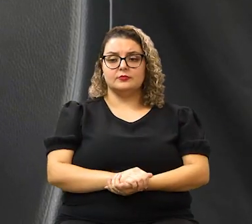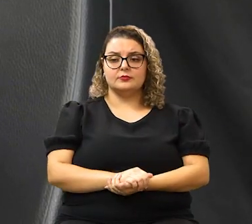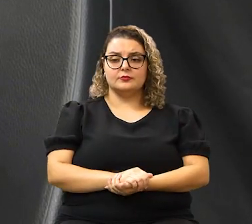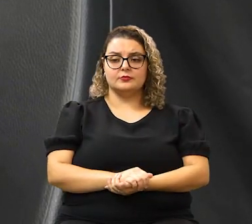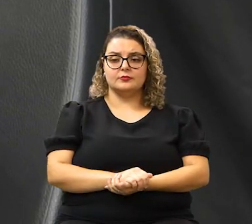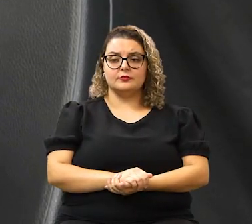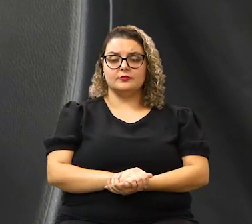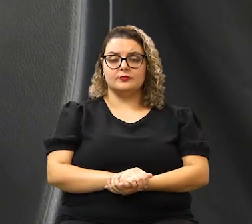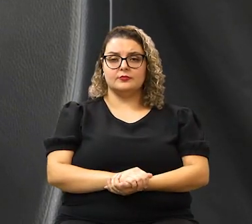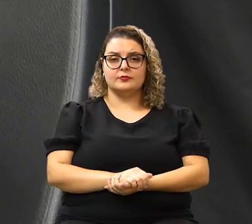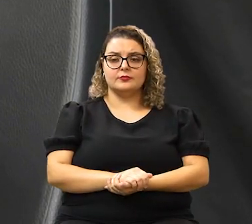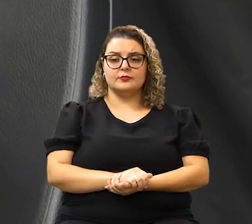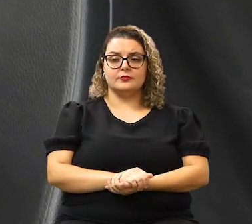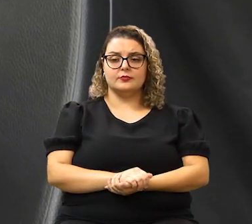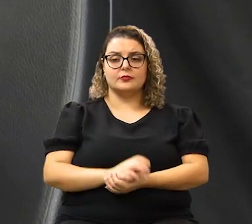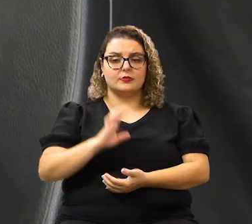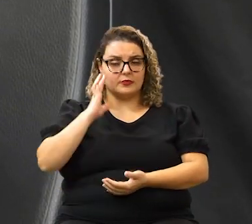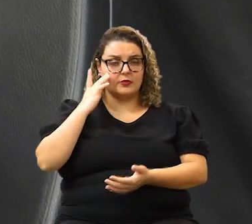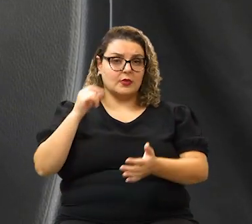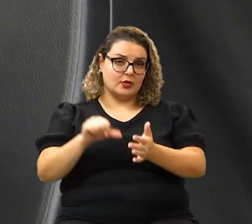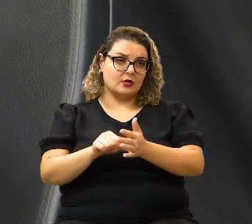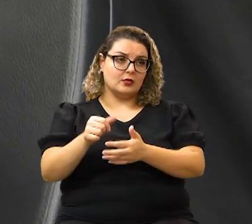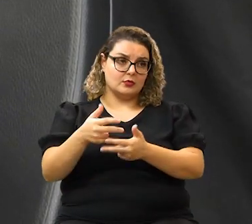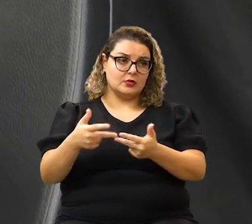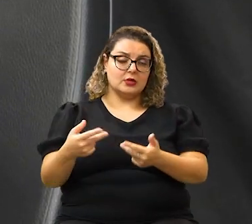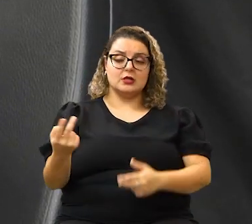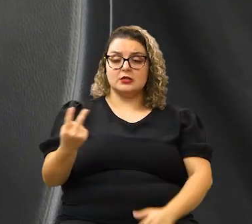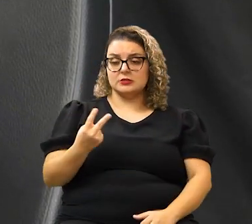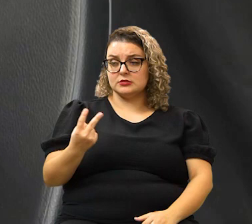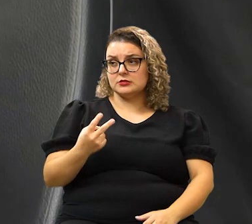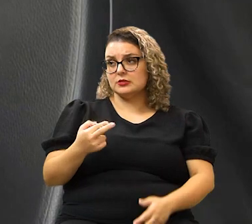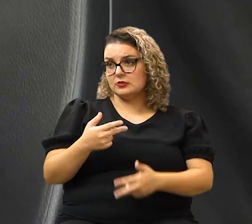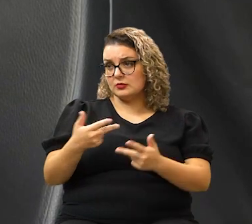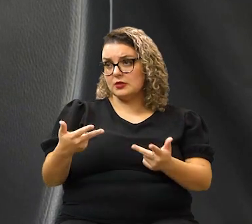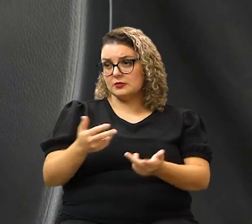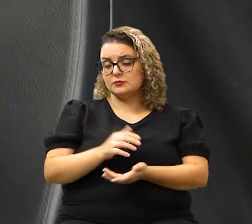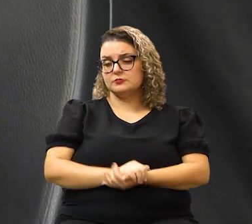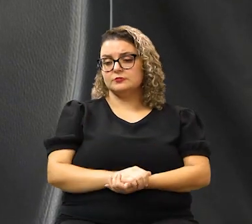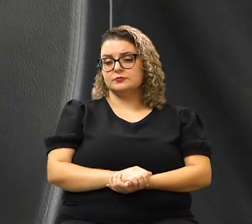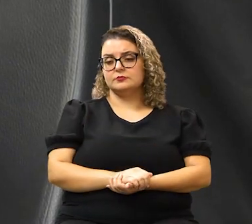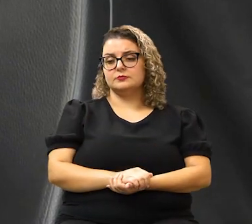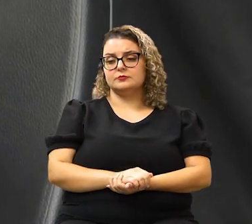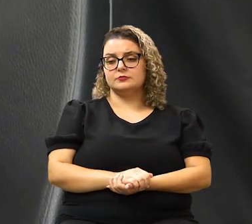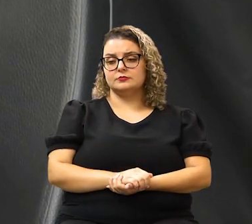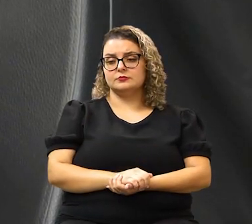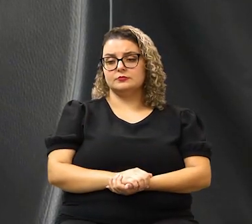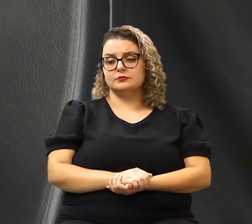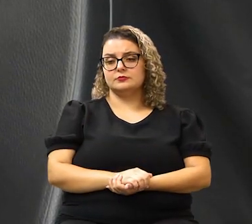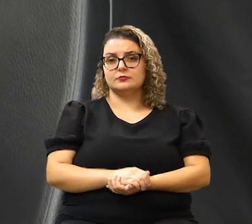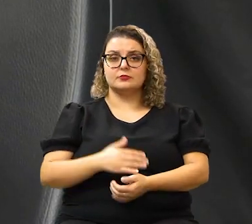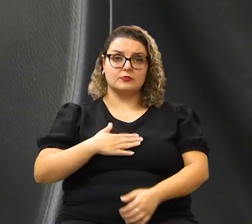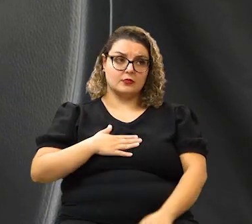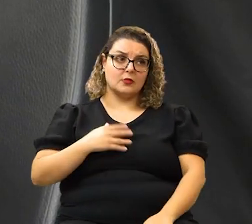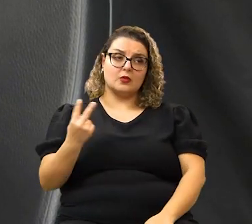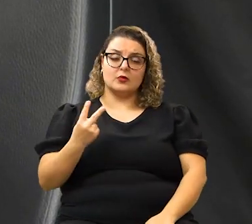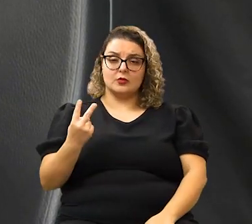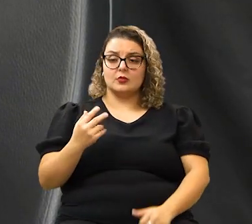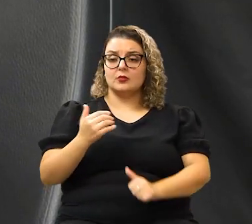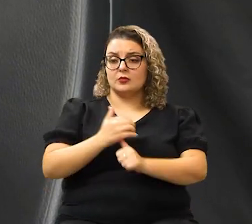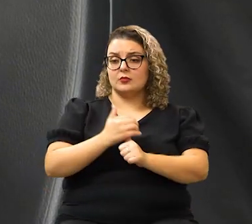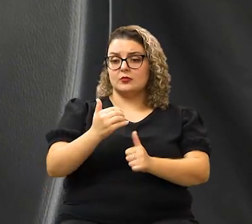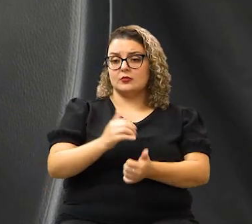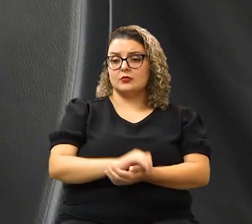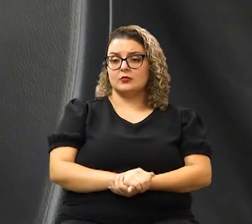coisa. A segunda coisa, eu sempre, né, estou no meu segundo mandato e eu